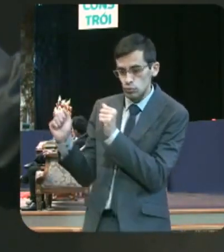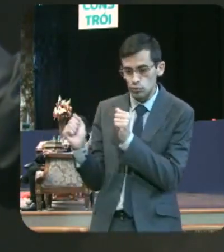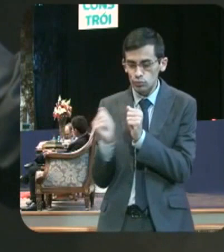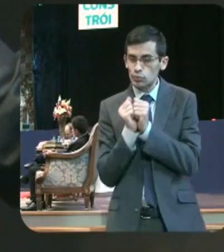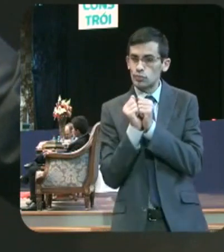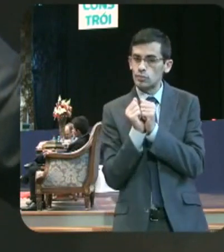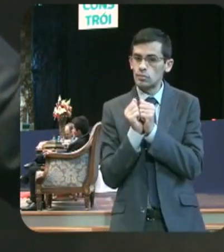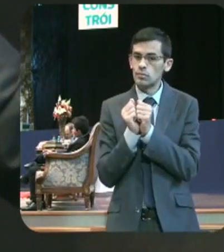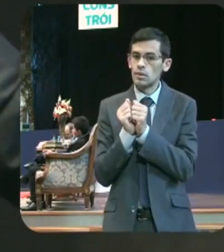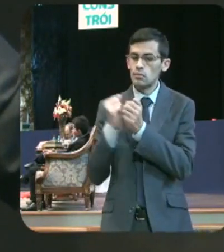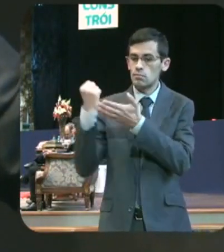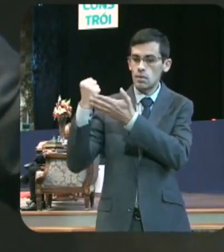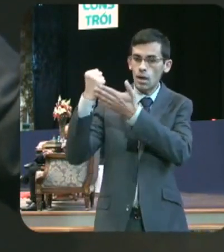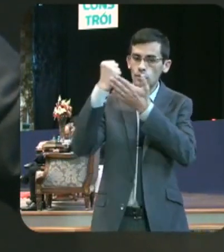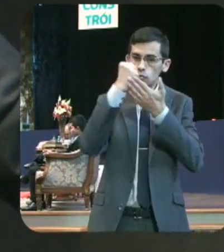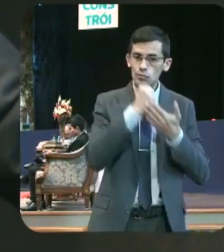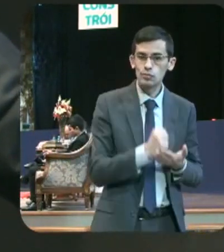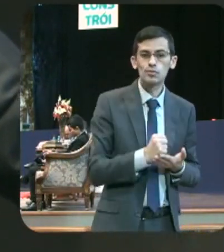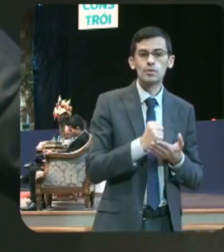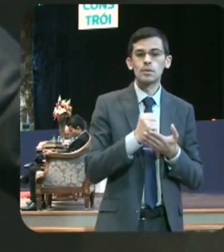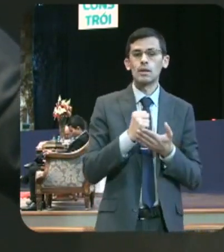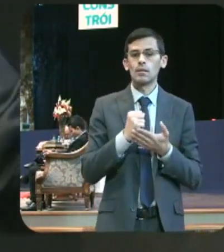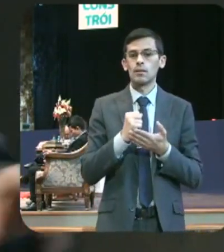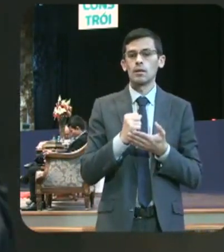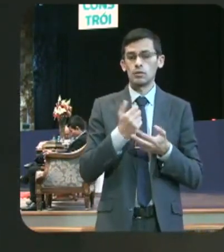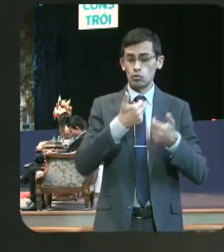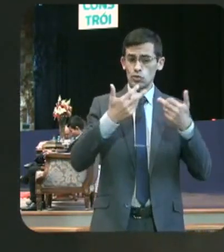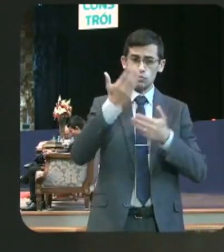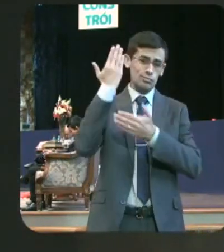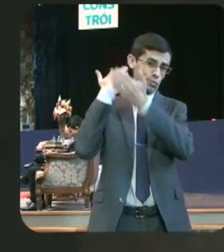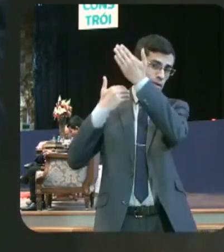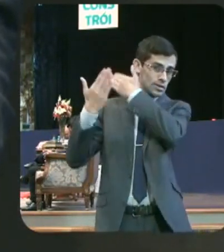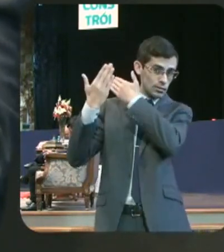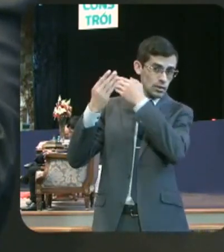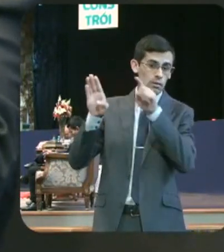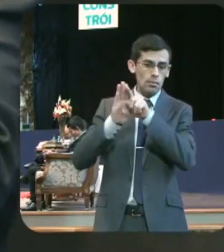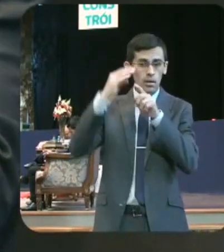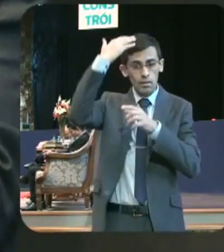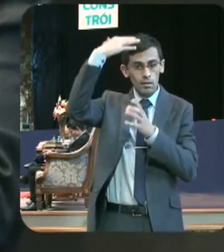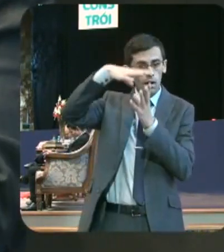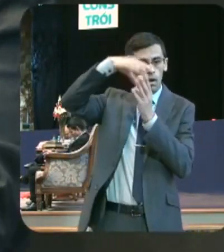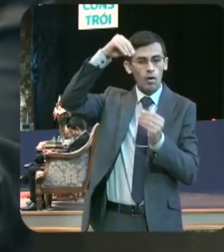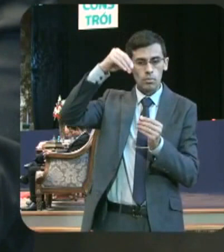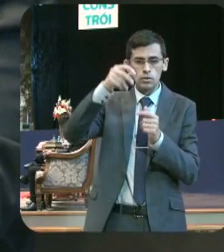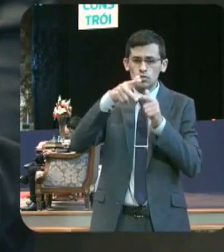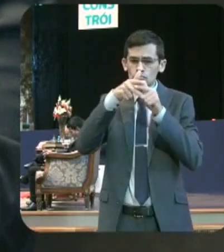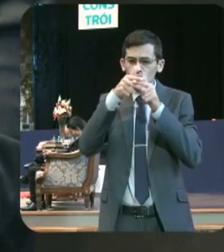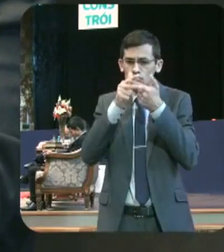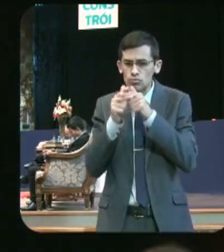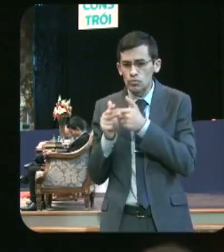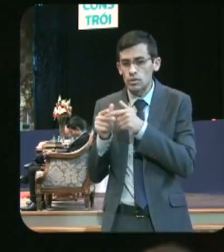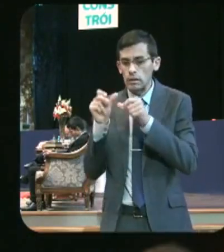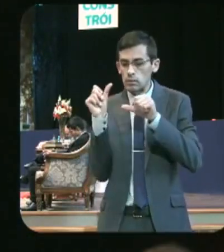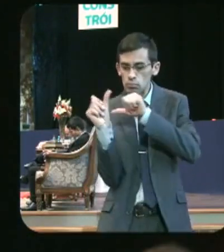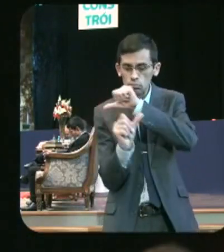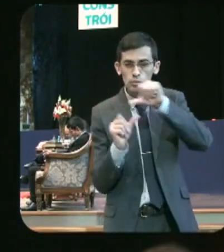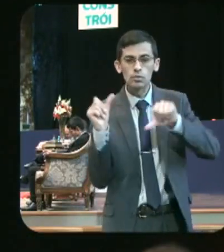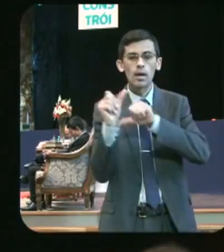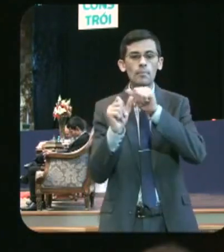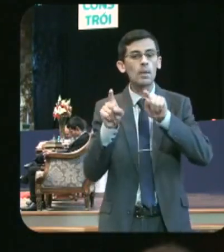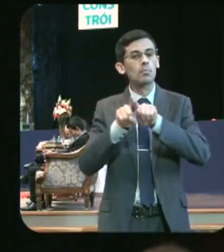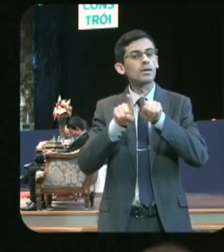meu passado, porque eu não consigo resolver, para tratar minha alma no presente e